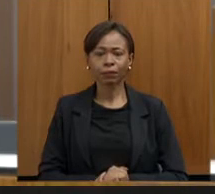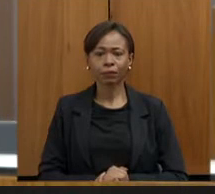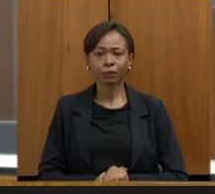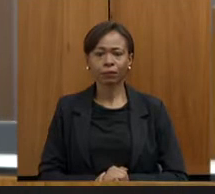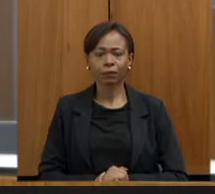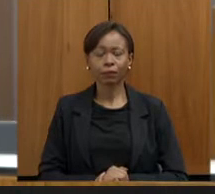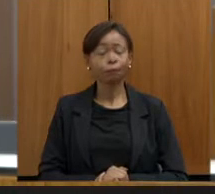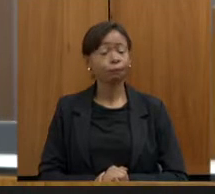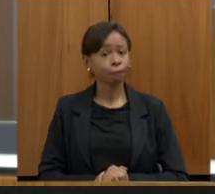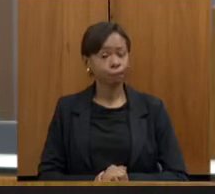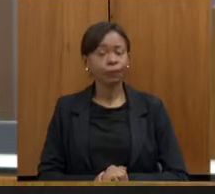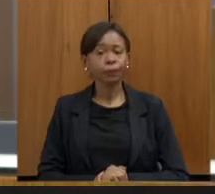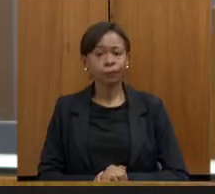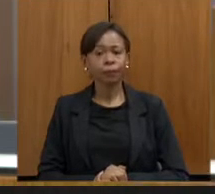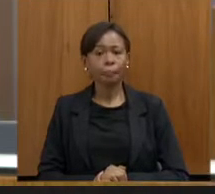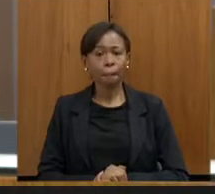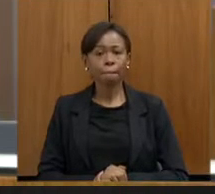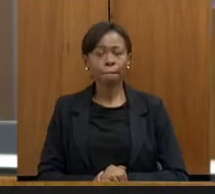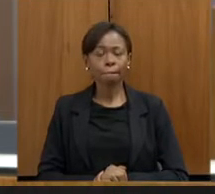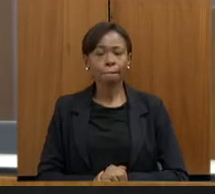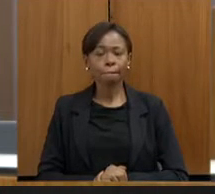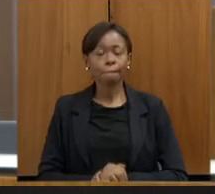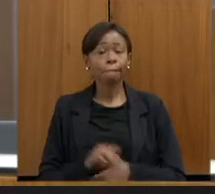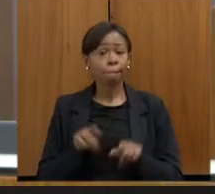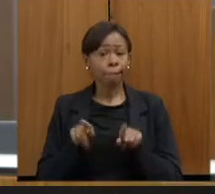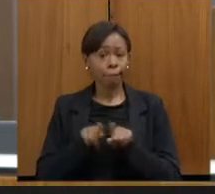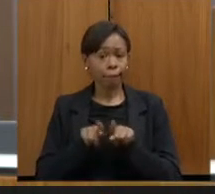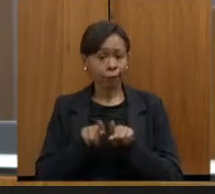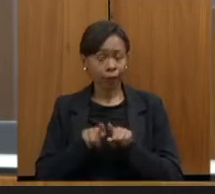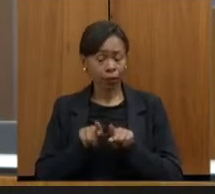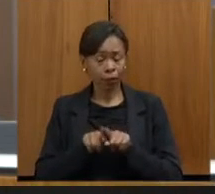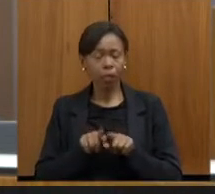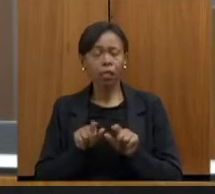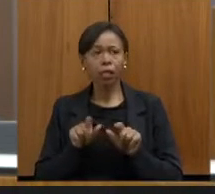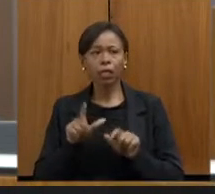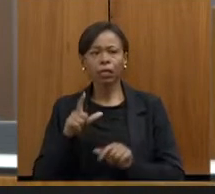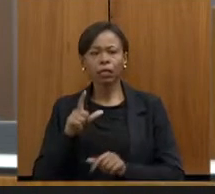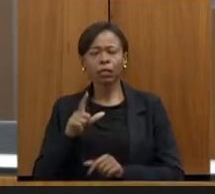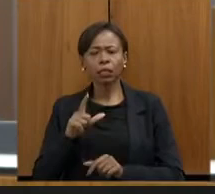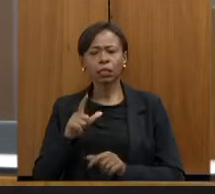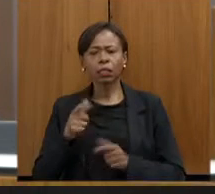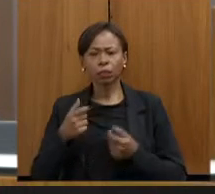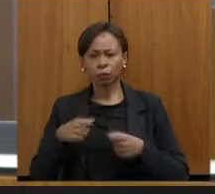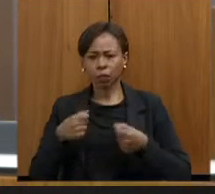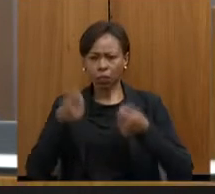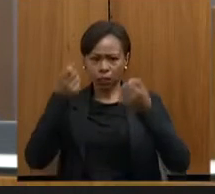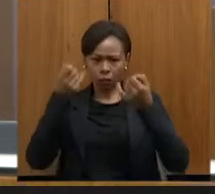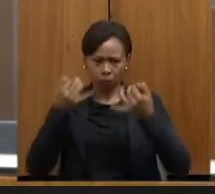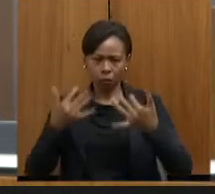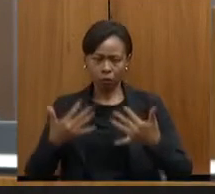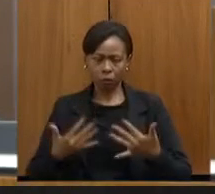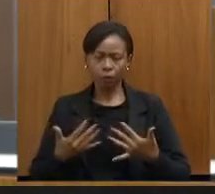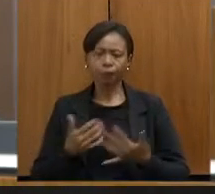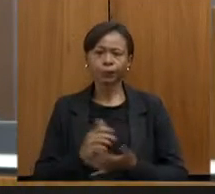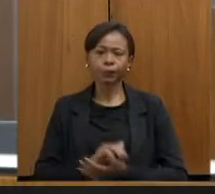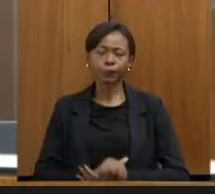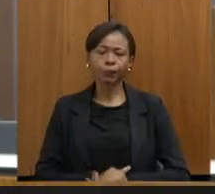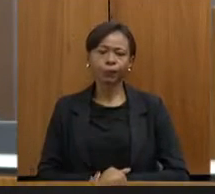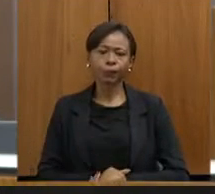Outra coisa, isso, obrigado, outra coisa que a gente tem que dizer aqui é o seguinte,